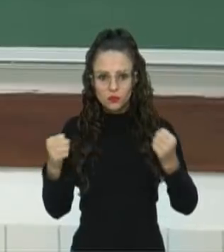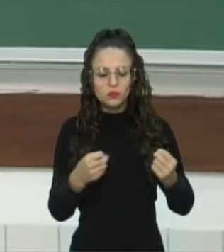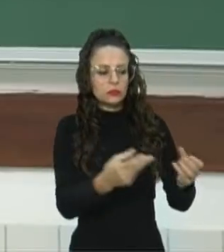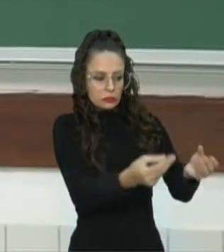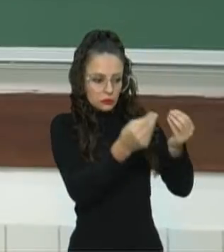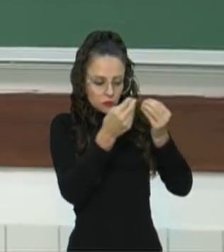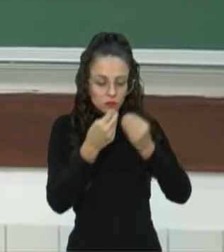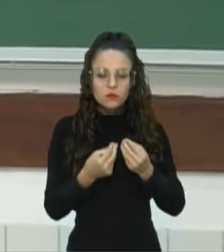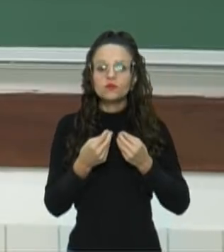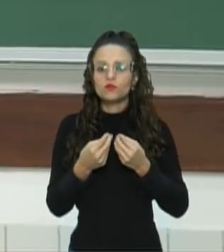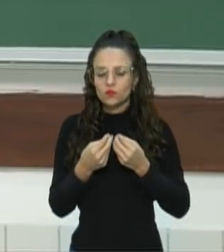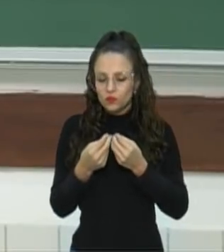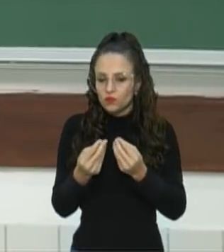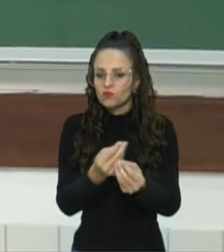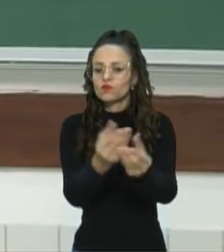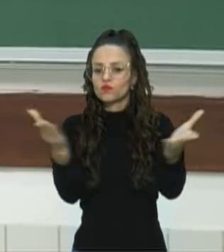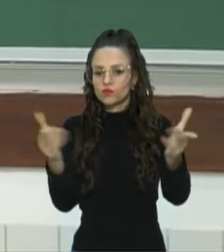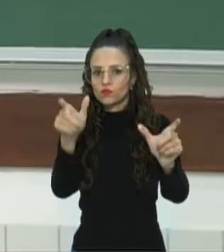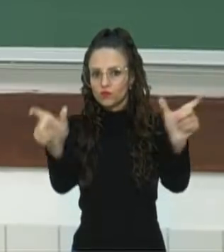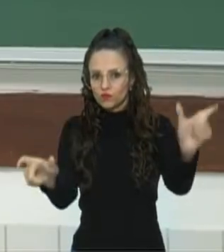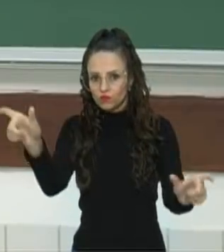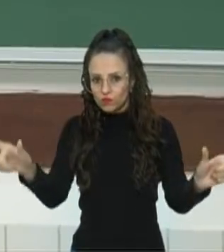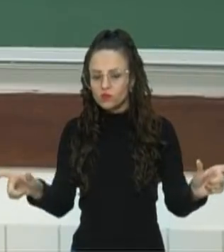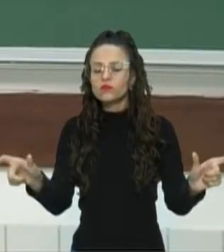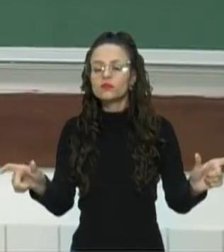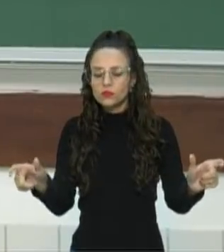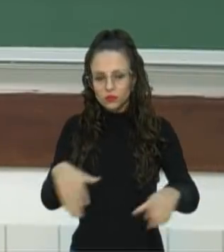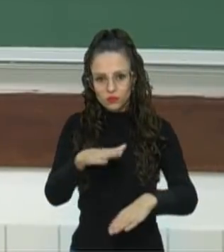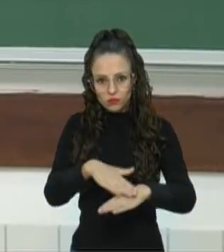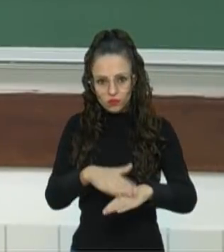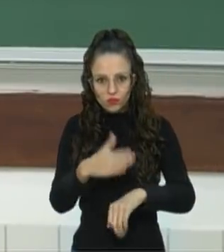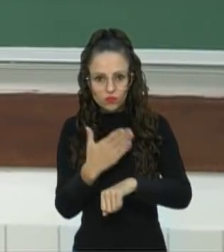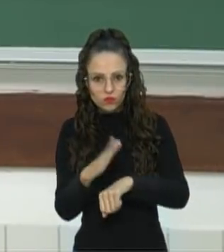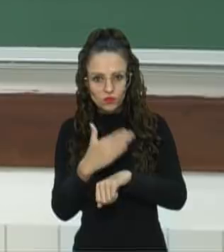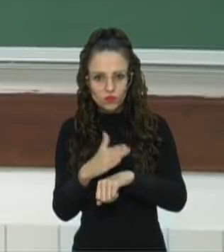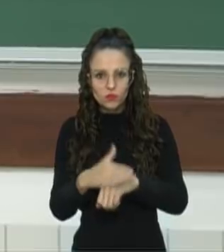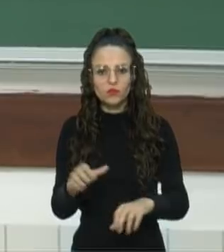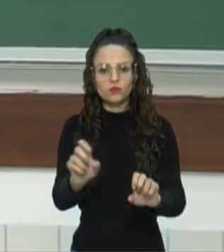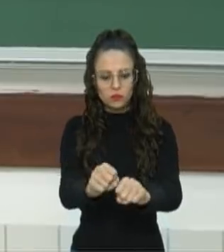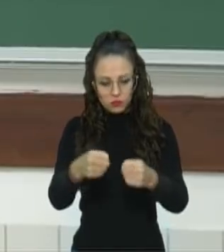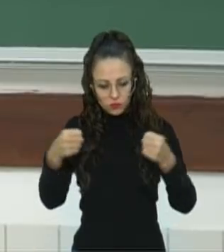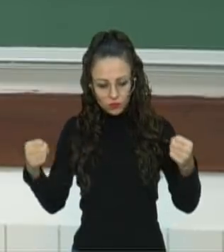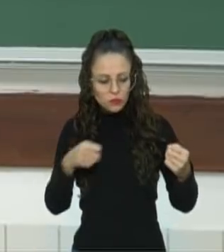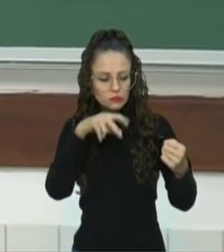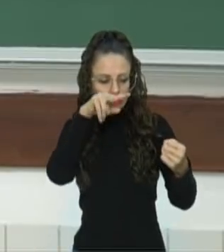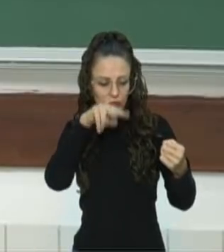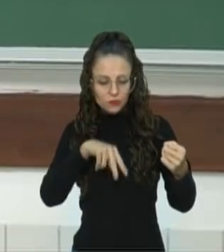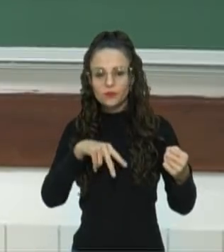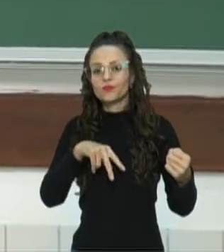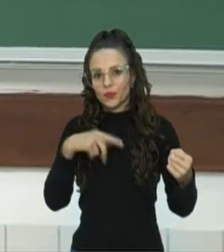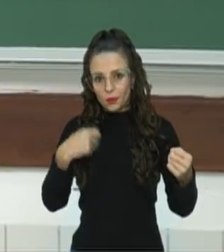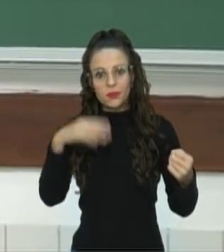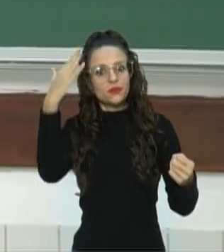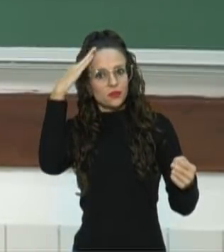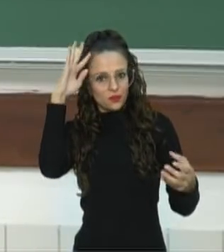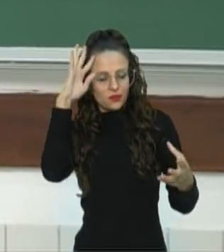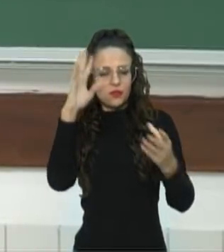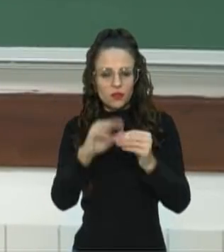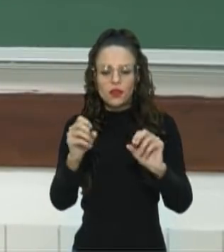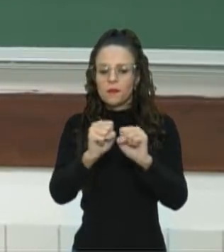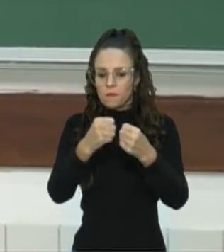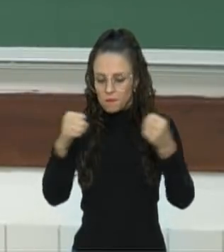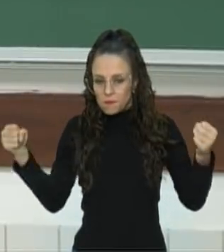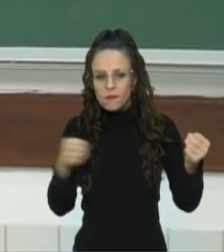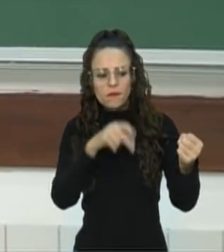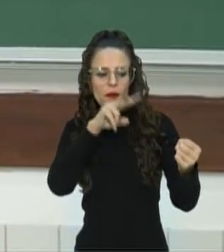entregue aos praticantes, aos atletas, né? E através da leitura do mapa, então o atleta tem que saber ler mapa, tem